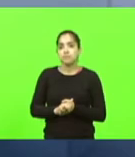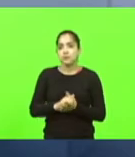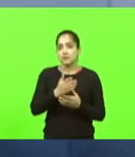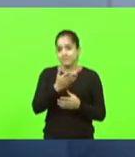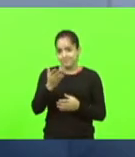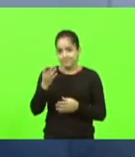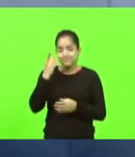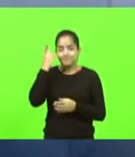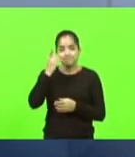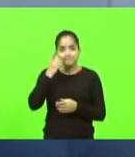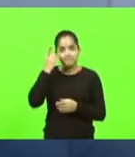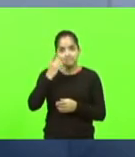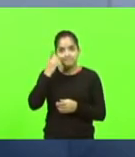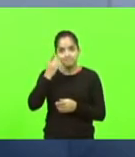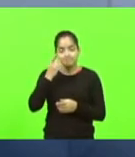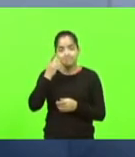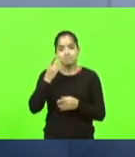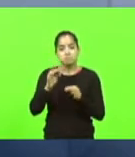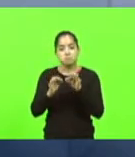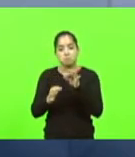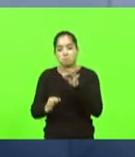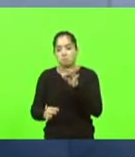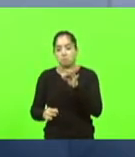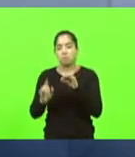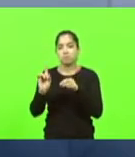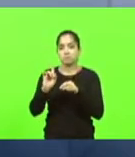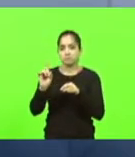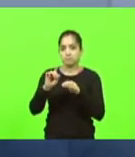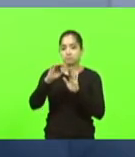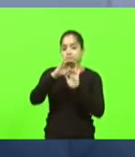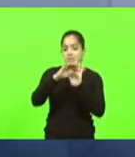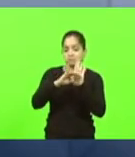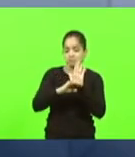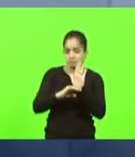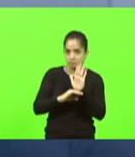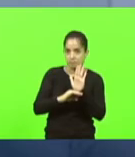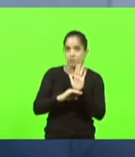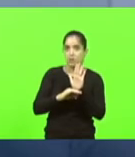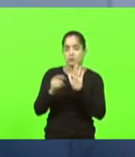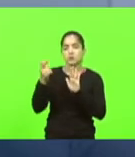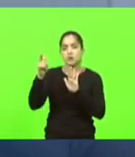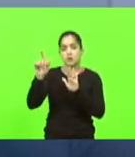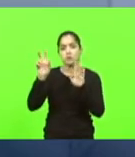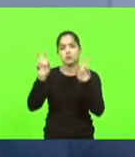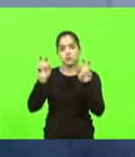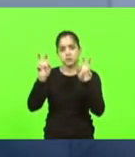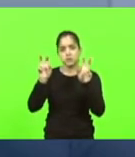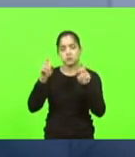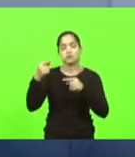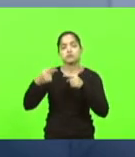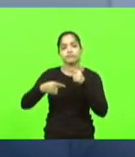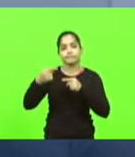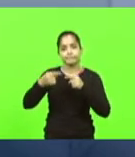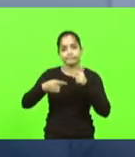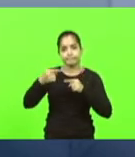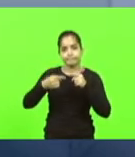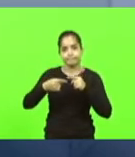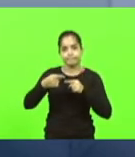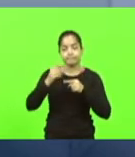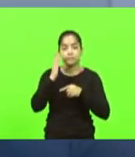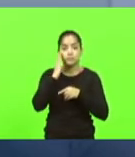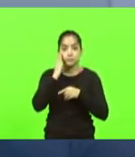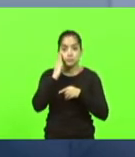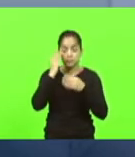aqui, para não me estender muito, sei que a pauta de Vossas Excelências é extensa, tem outros assuntos relevantes para serem tratados, e